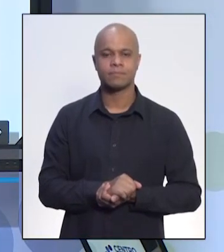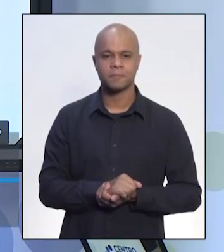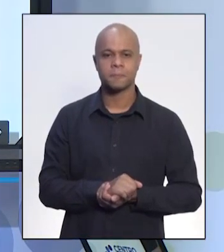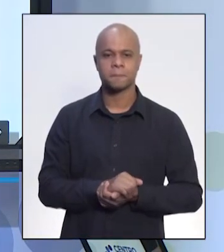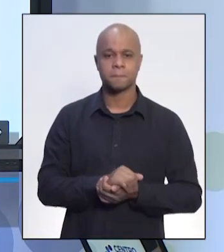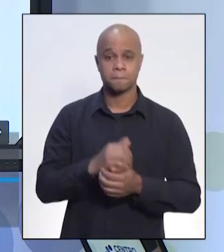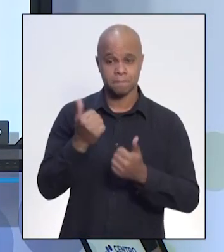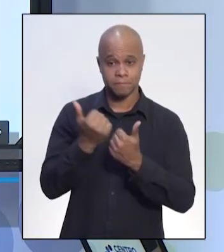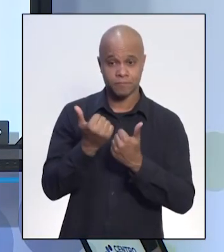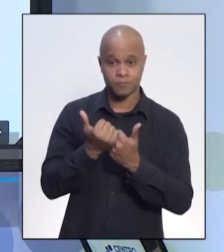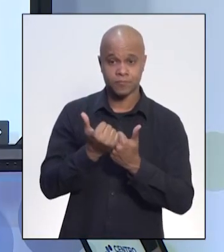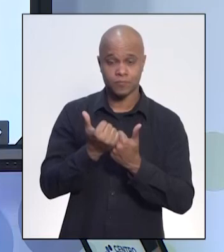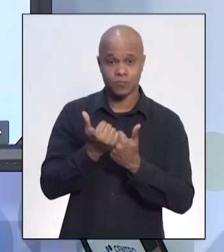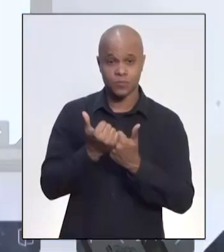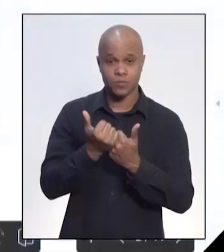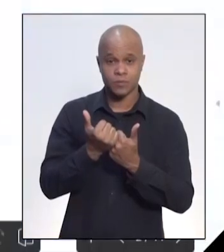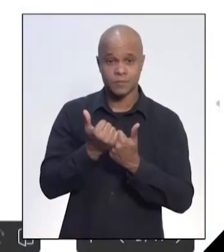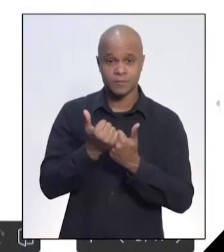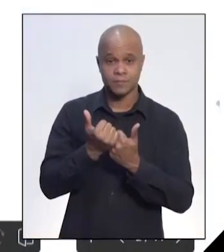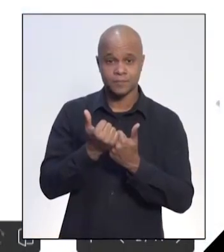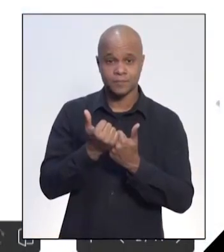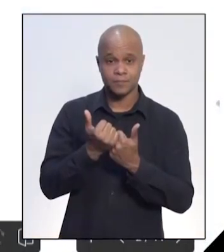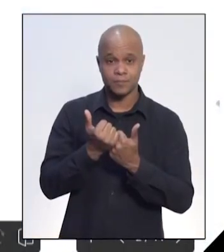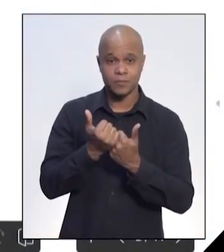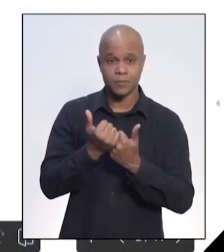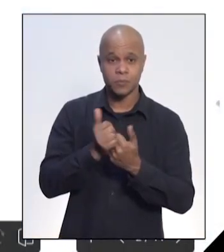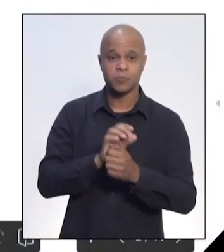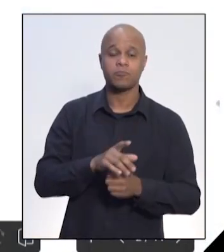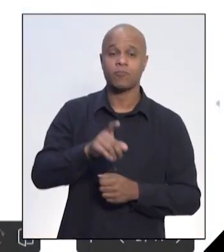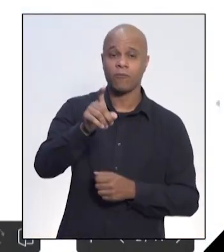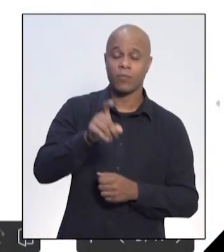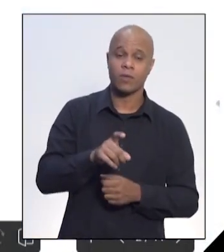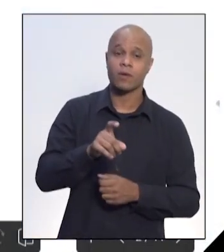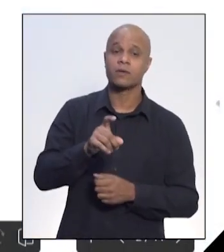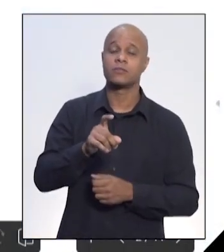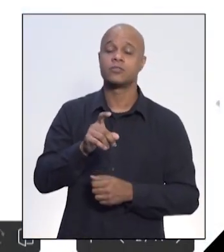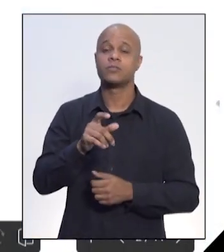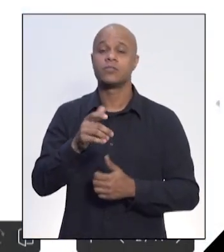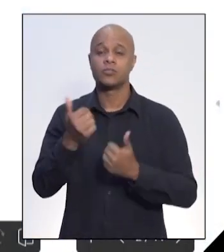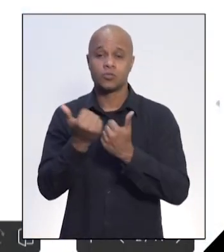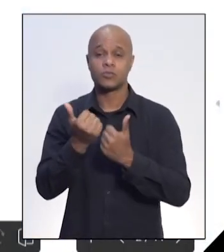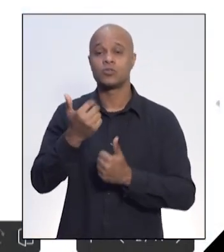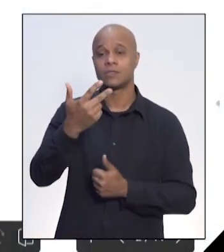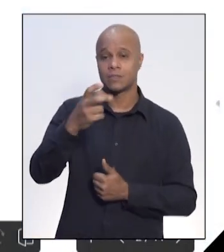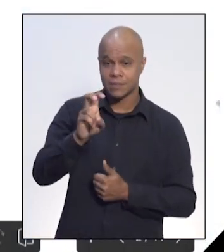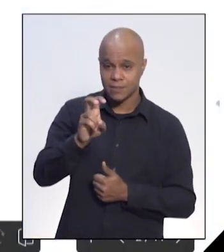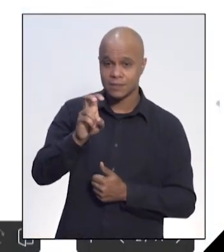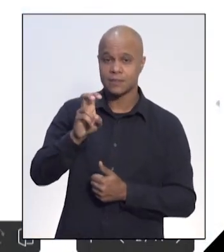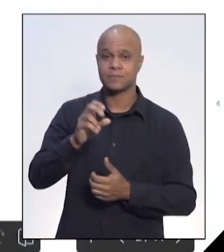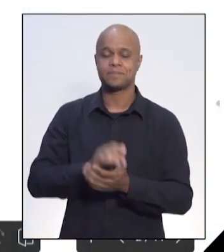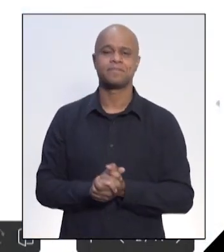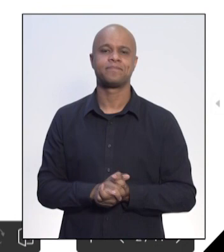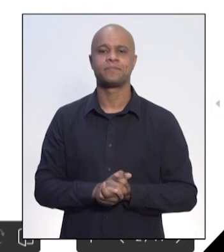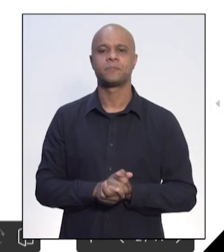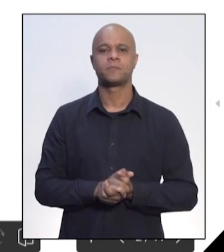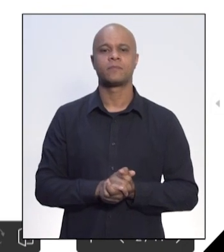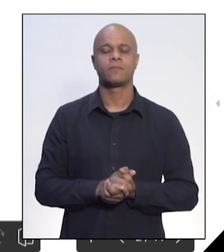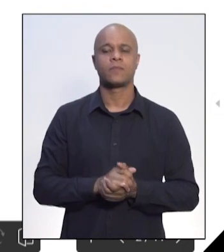por 15. Então, a gente vai encontrar, vou fazer aqui do lado, ó. Vai ficar 60 vezes